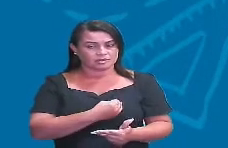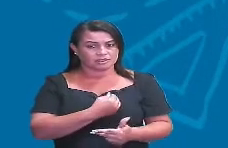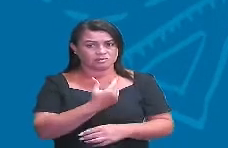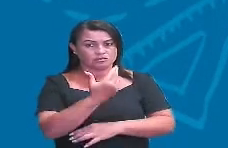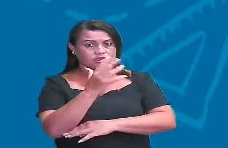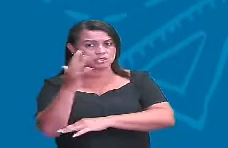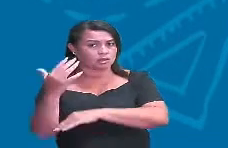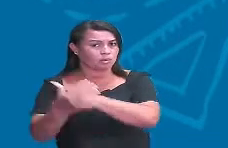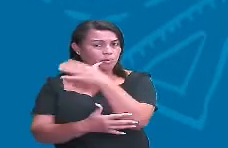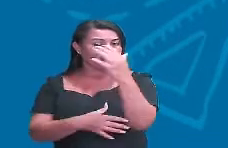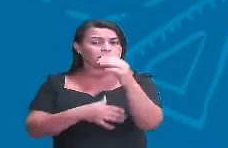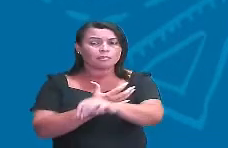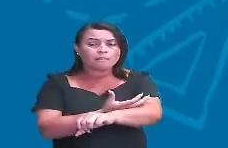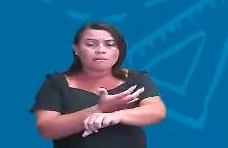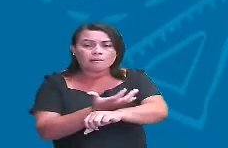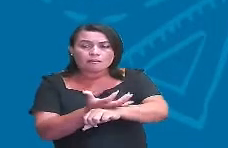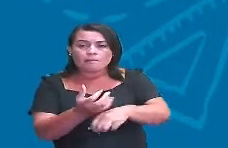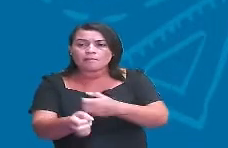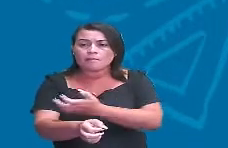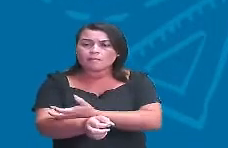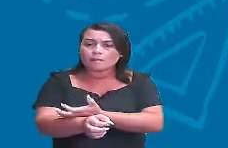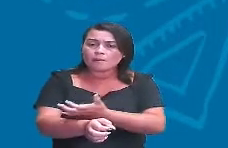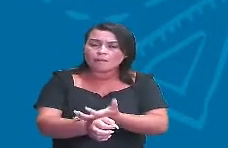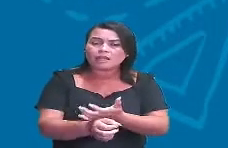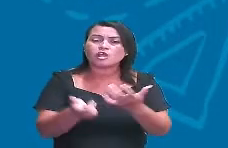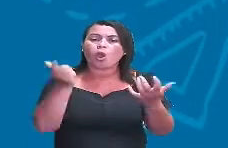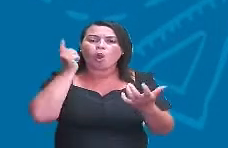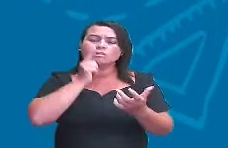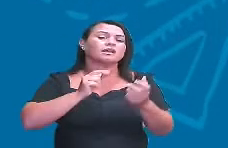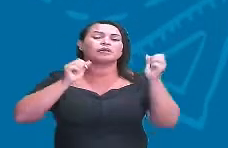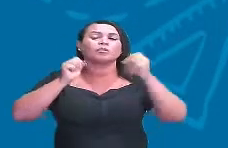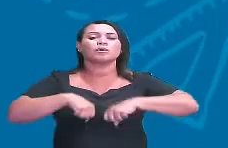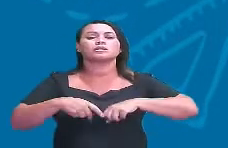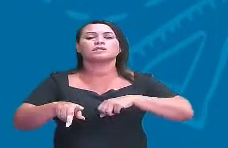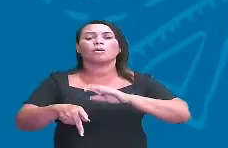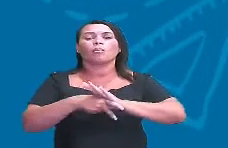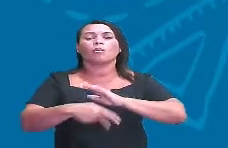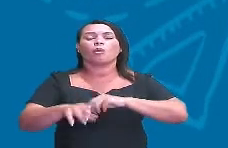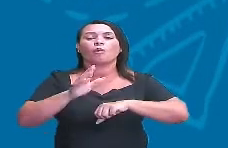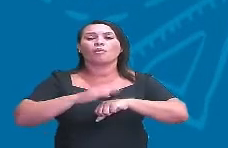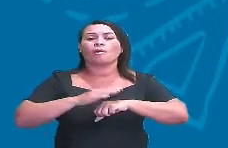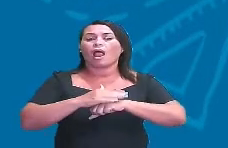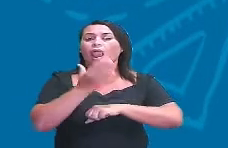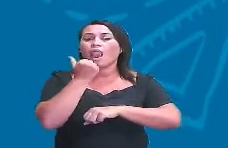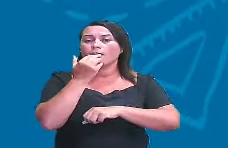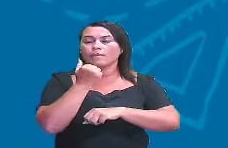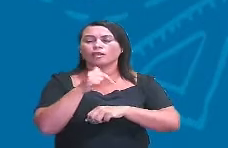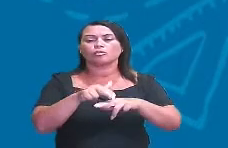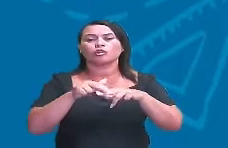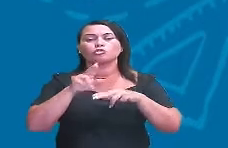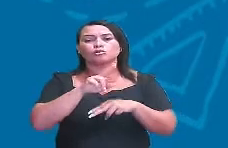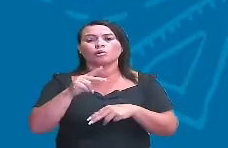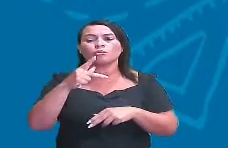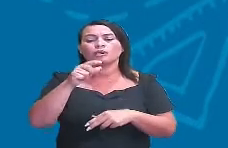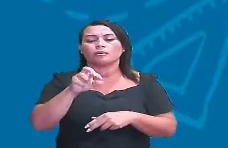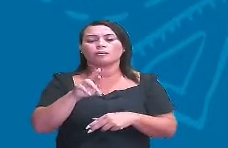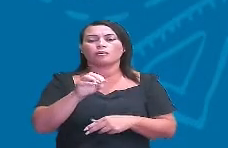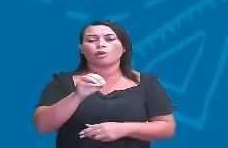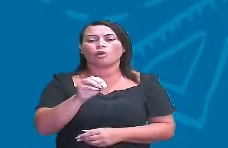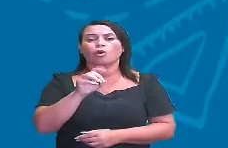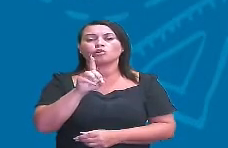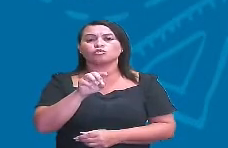as plantas, que conseguem produzir o seu próprio alimento, são chamados de produtores e, portanto, são organismos